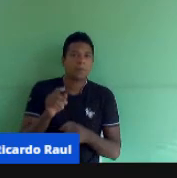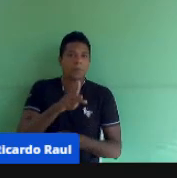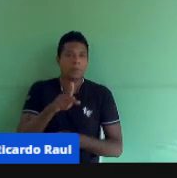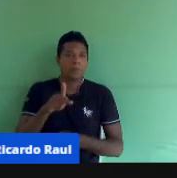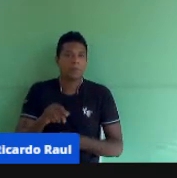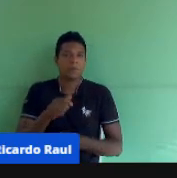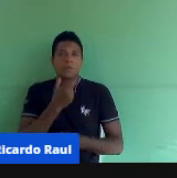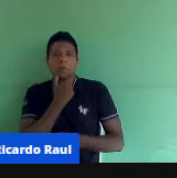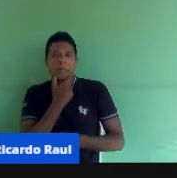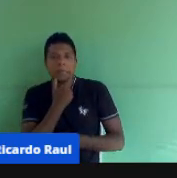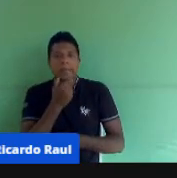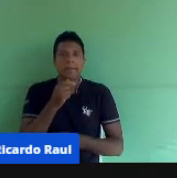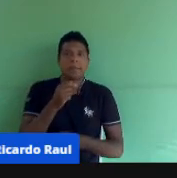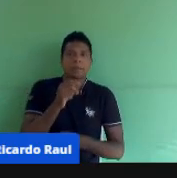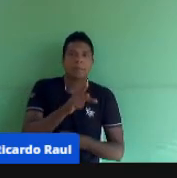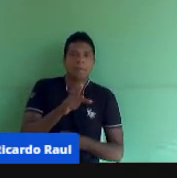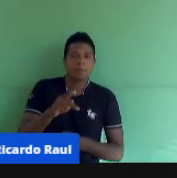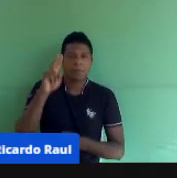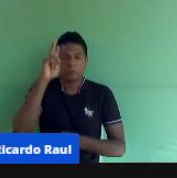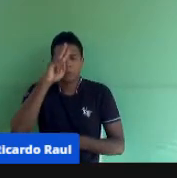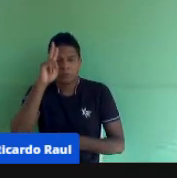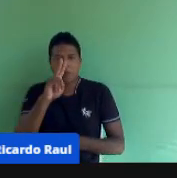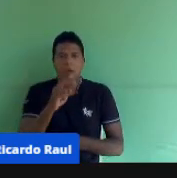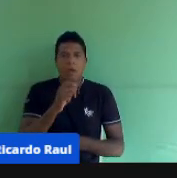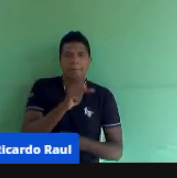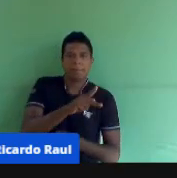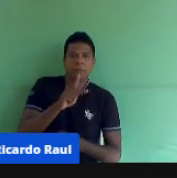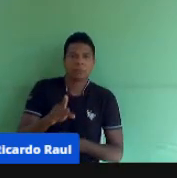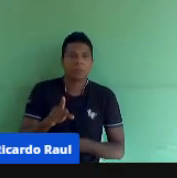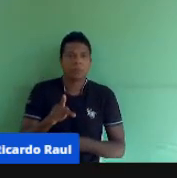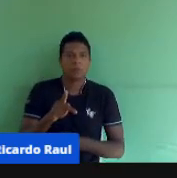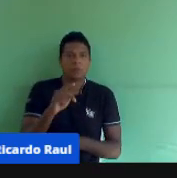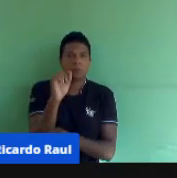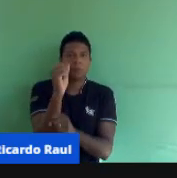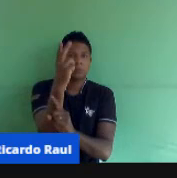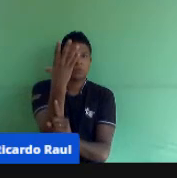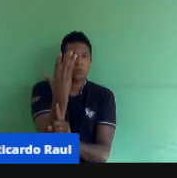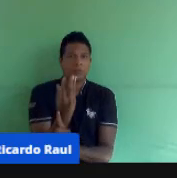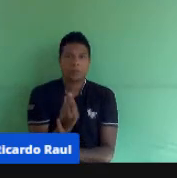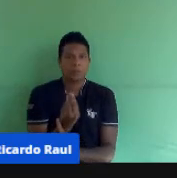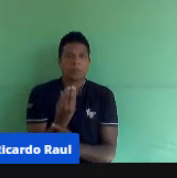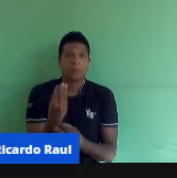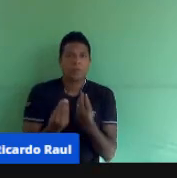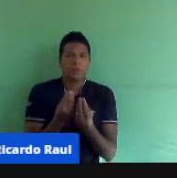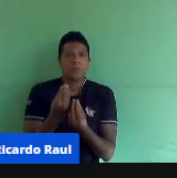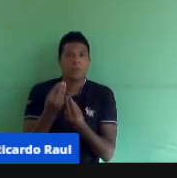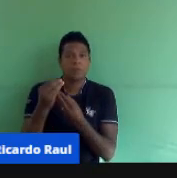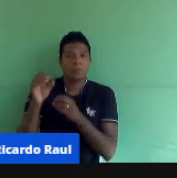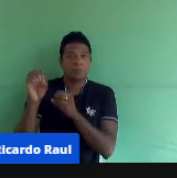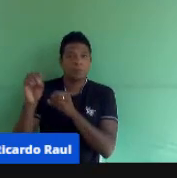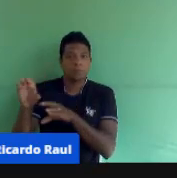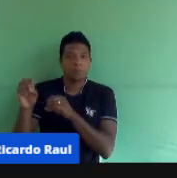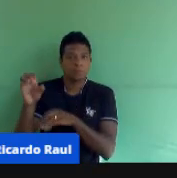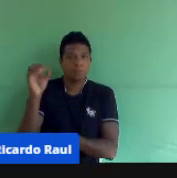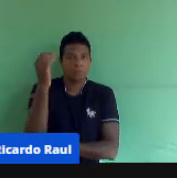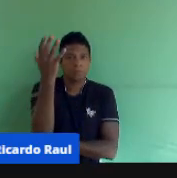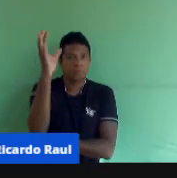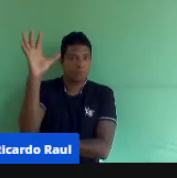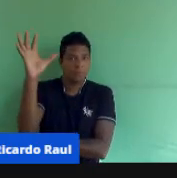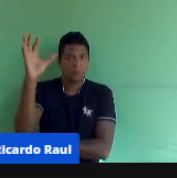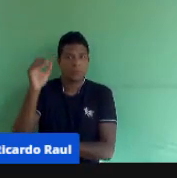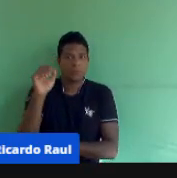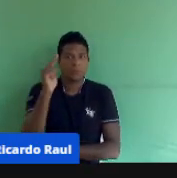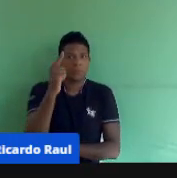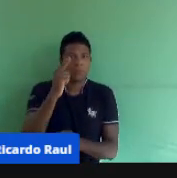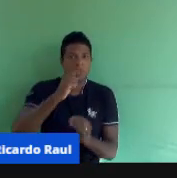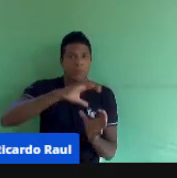inglês, sou professor de história, eu sou professor de arte, então não vou fazer educação ambiental, como se a educação ambiental fosse uma coisa da geografia ou das